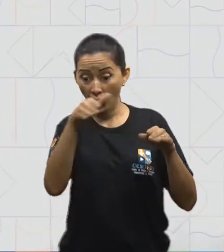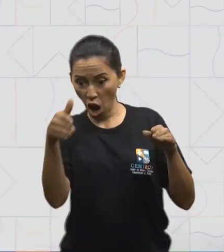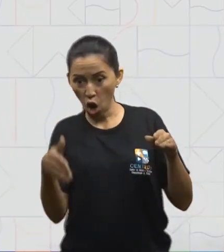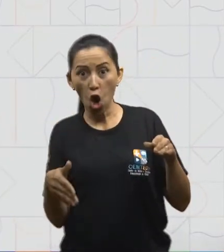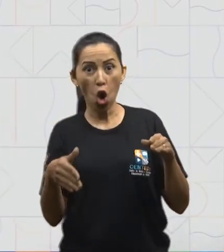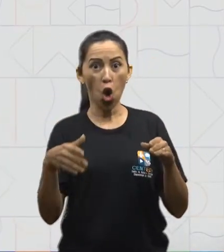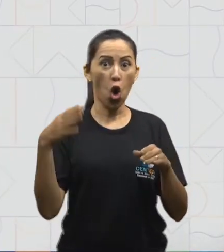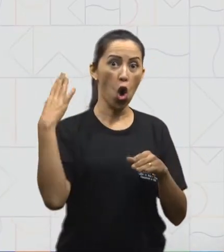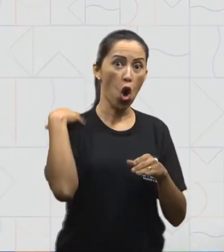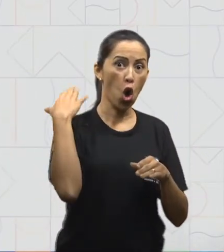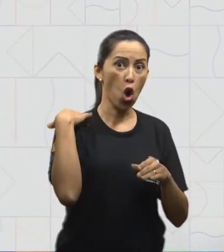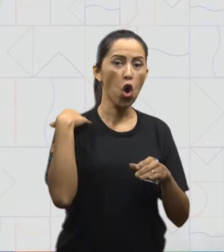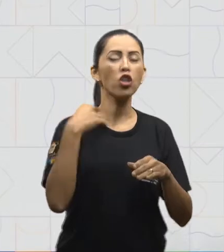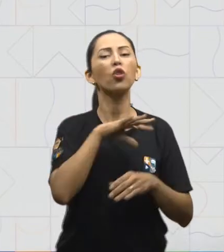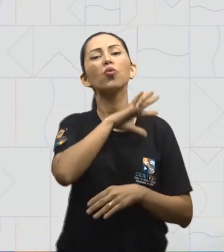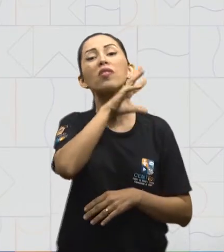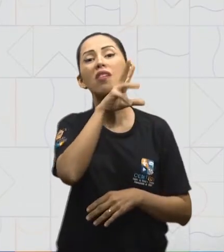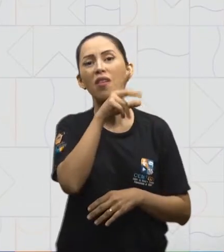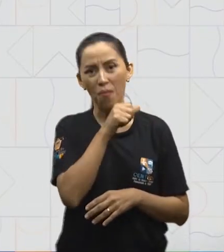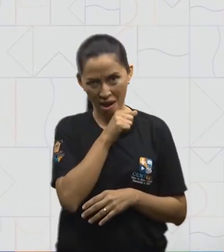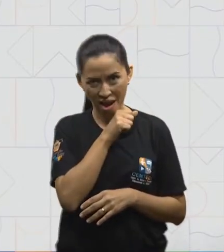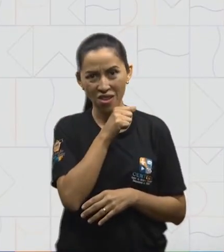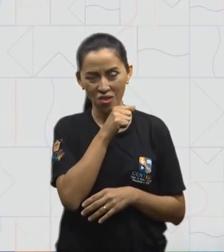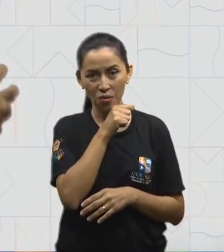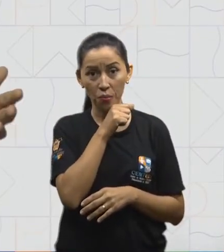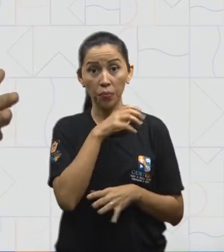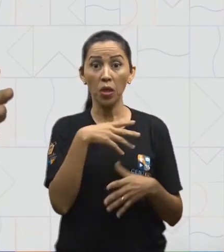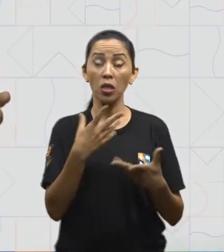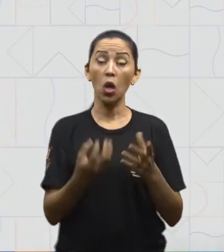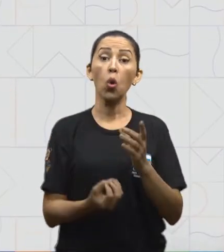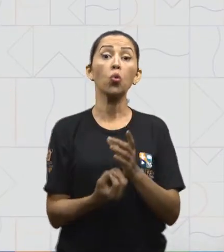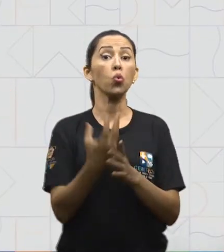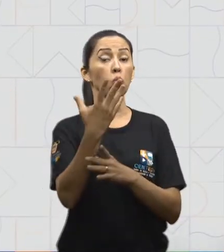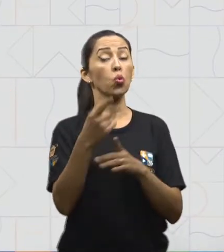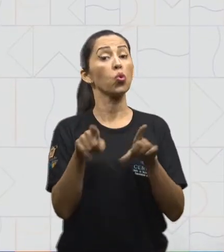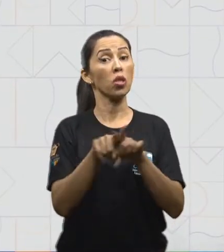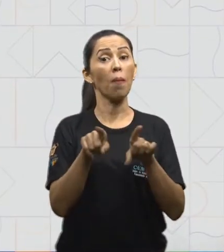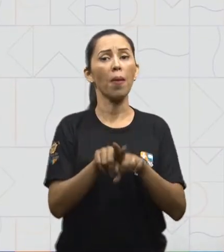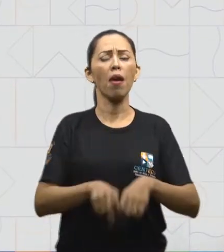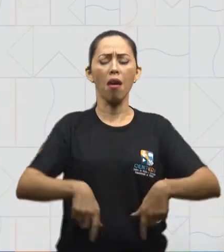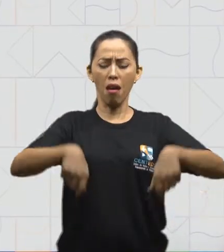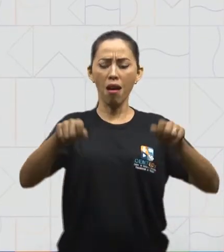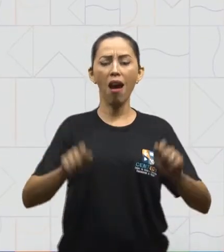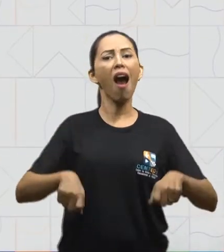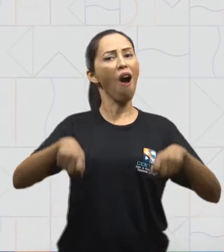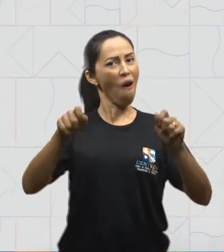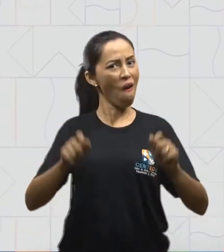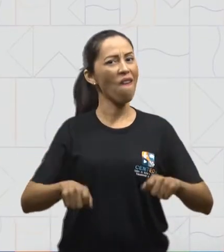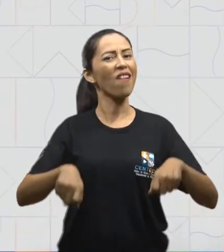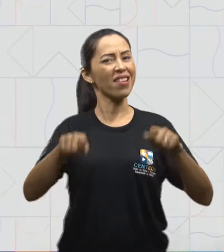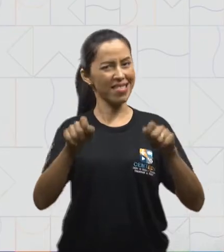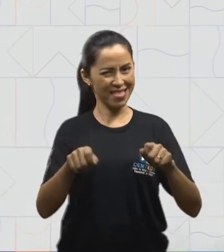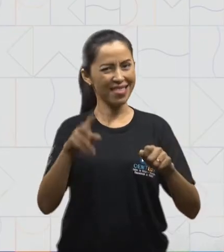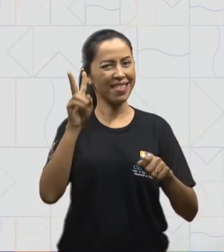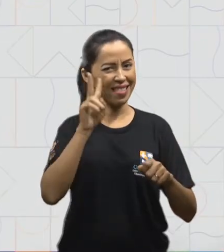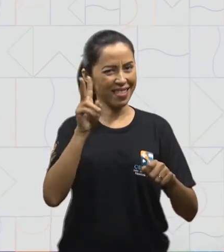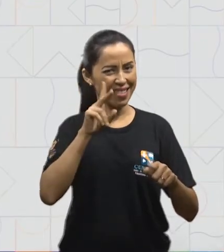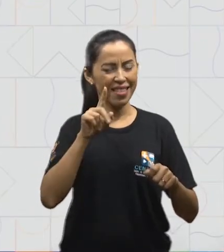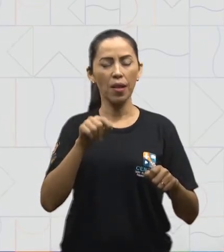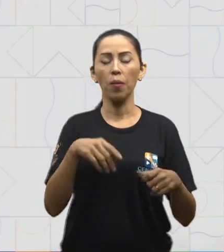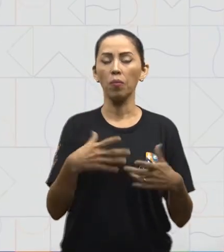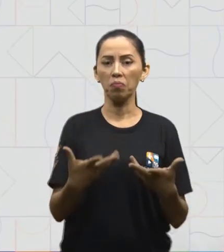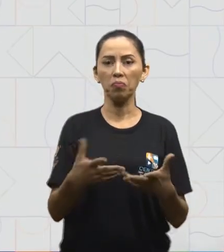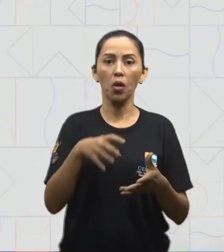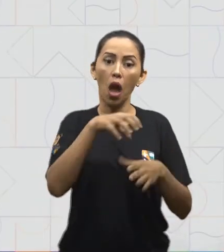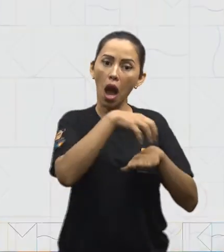tá? E com a invenção da roda surgem as carroças, que seriam puxadas pelos animais, como forma de